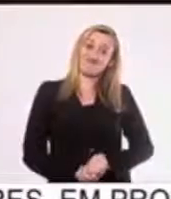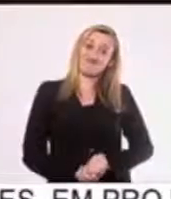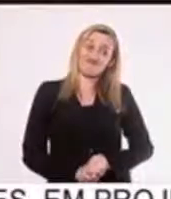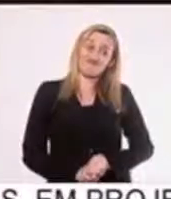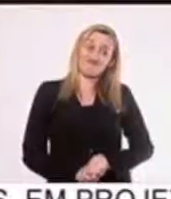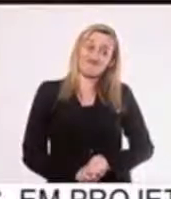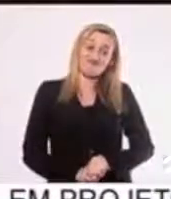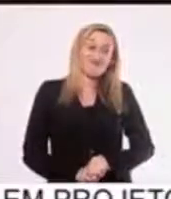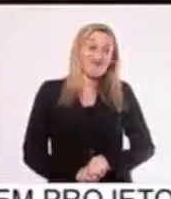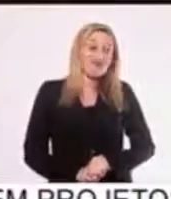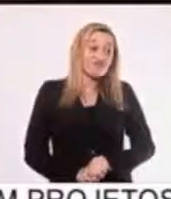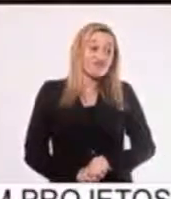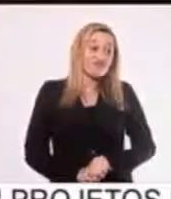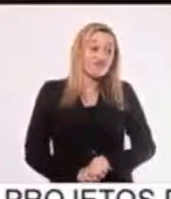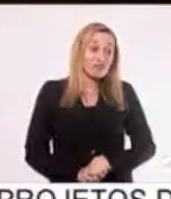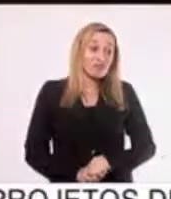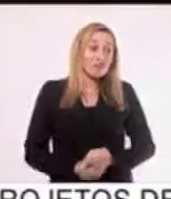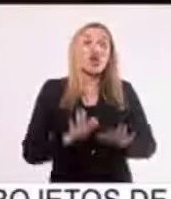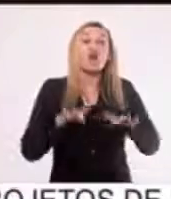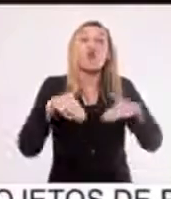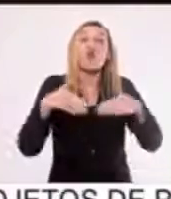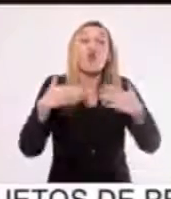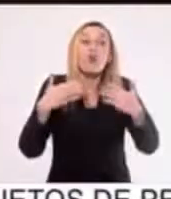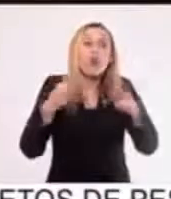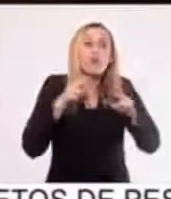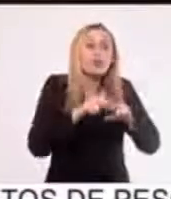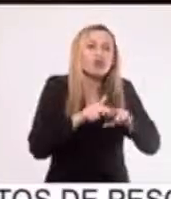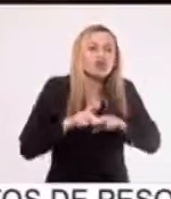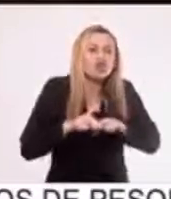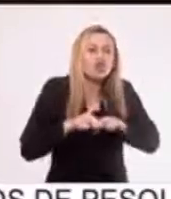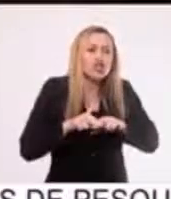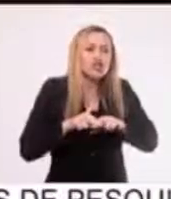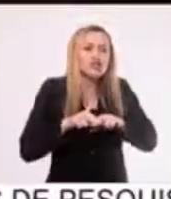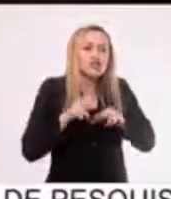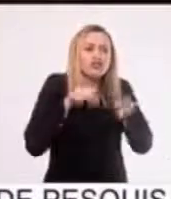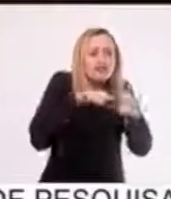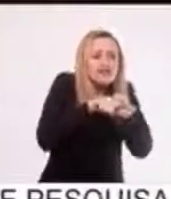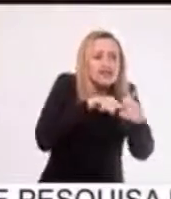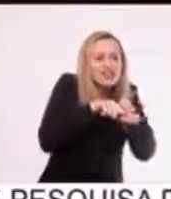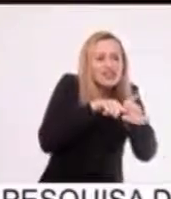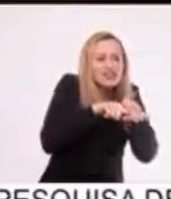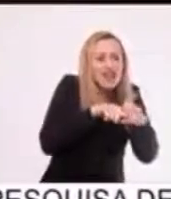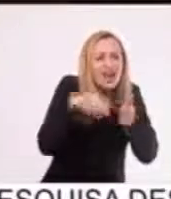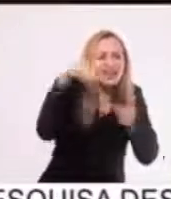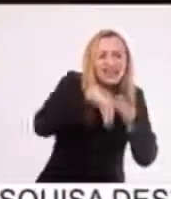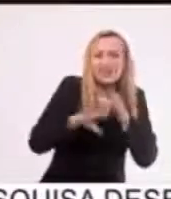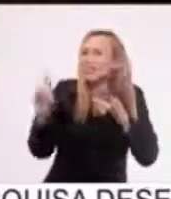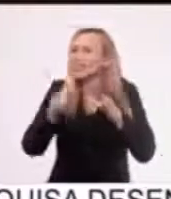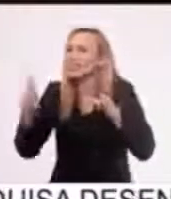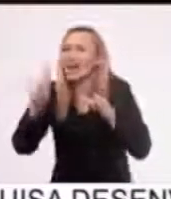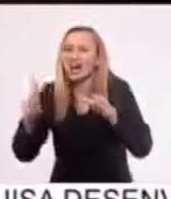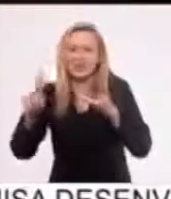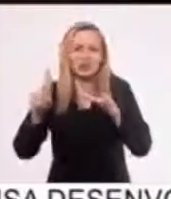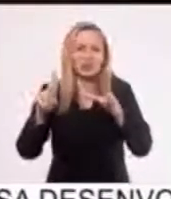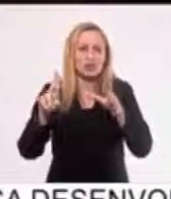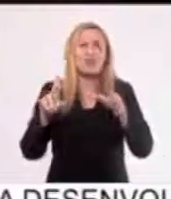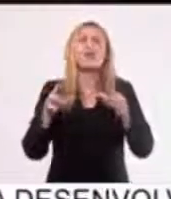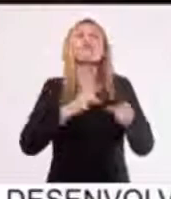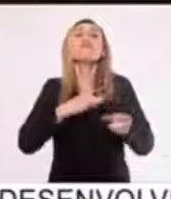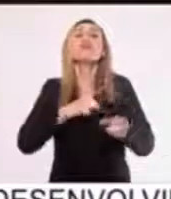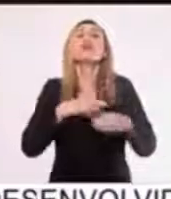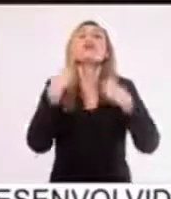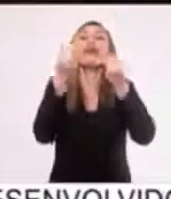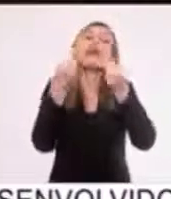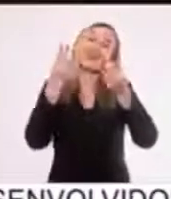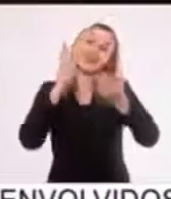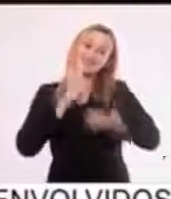Qual o medo de abrir a caixa preta das universidades públicas? Me diz qual é o medo. Esconder o quê?